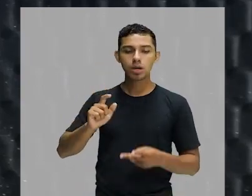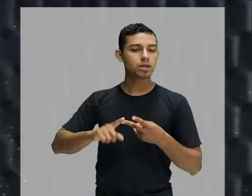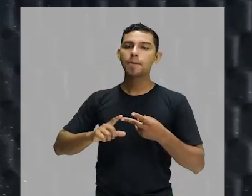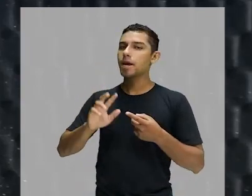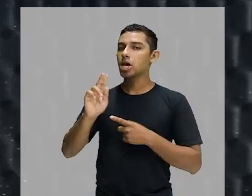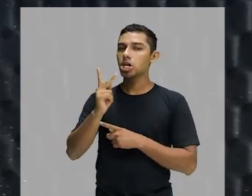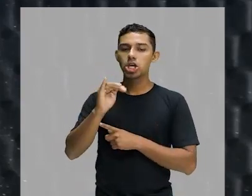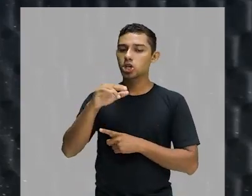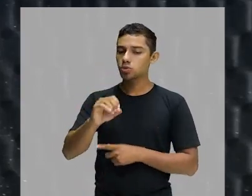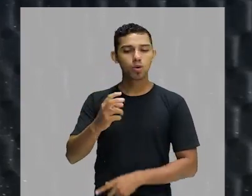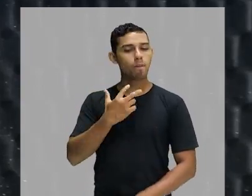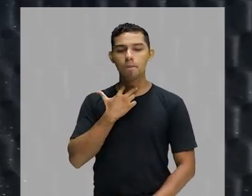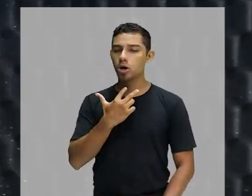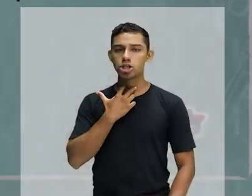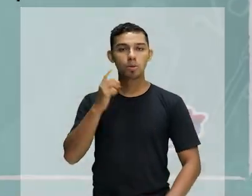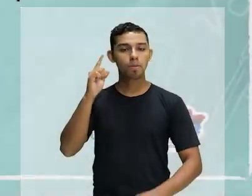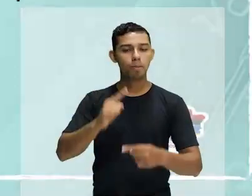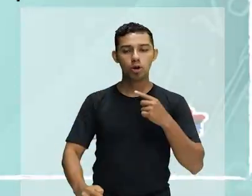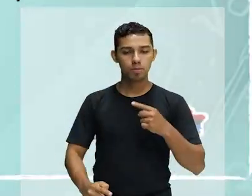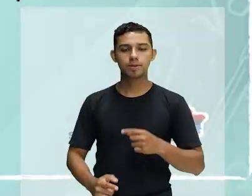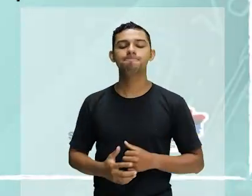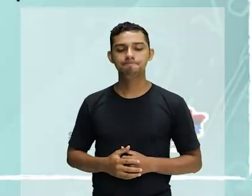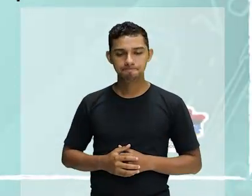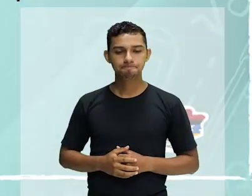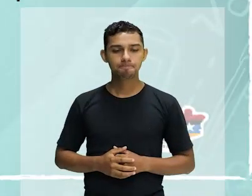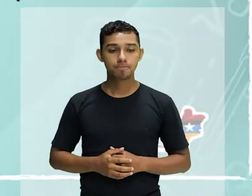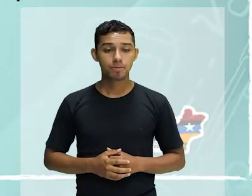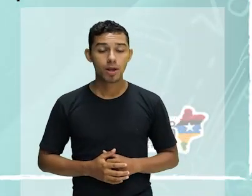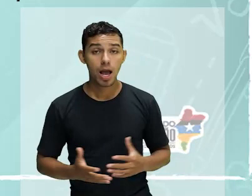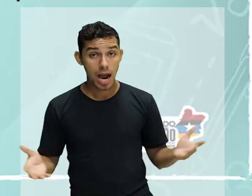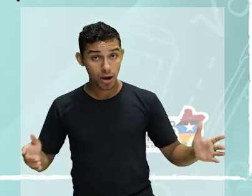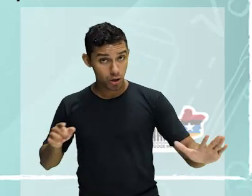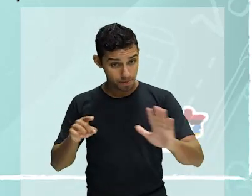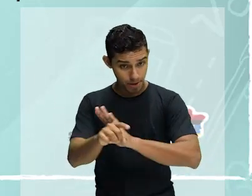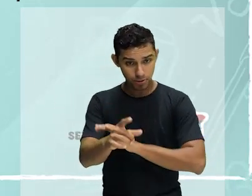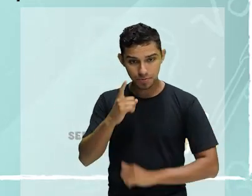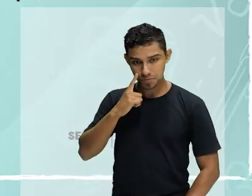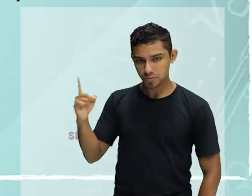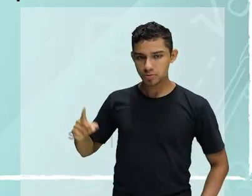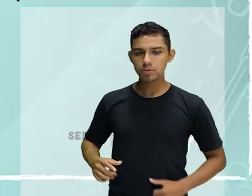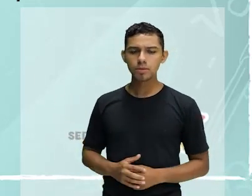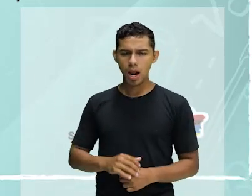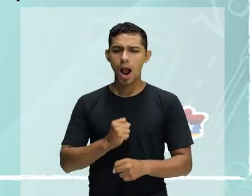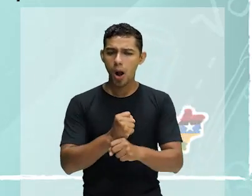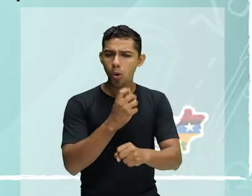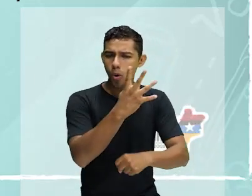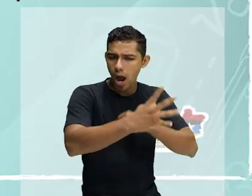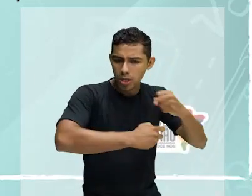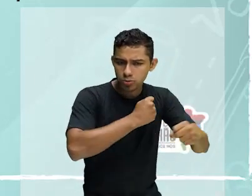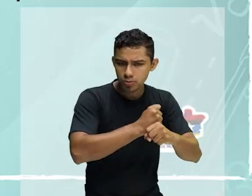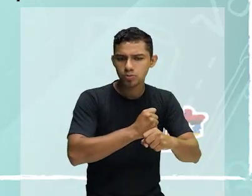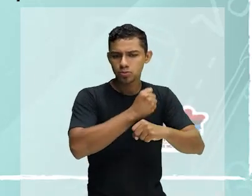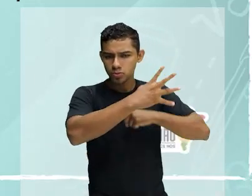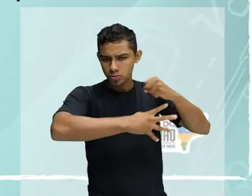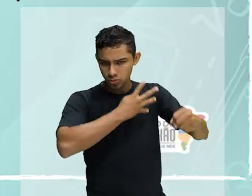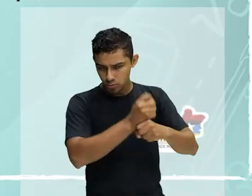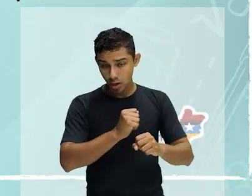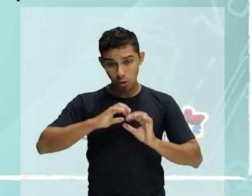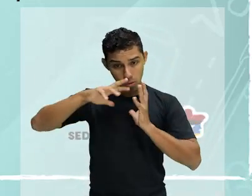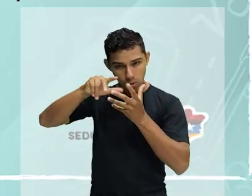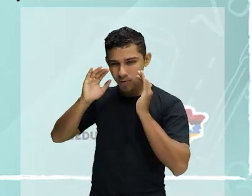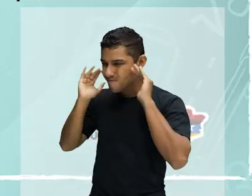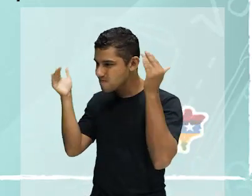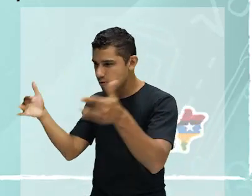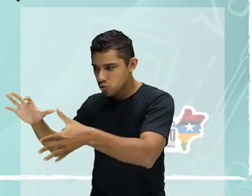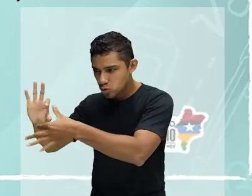hino. E por último, eu trouxe aqui uma questão. A cada 4 anos, o mundo volta suas atenções para os